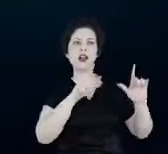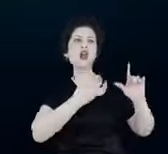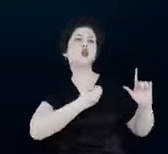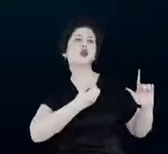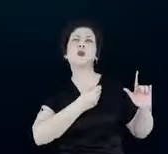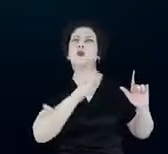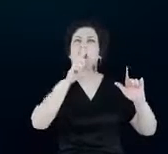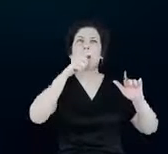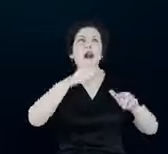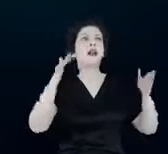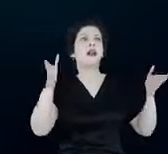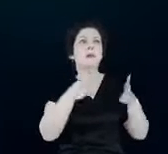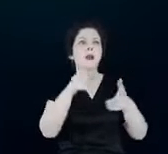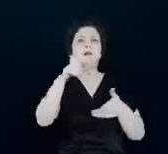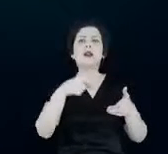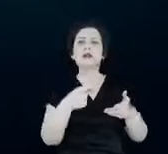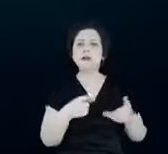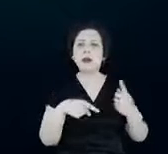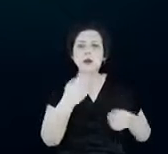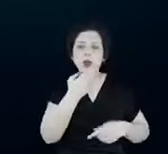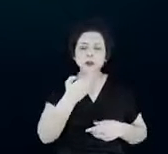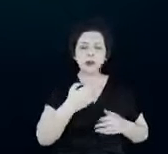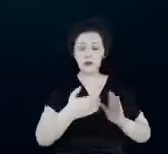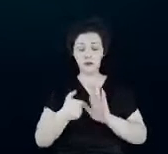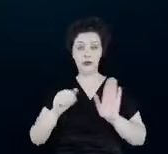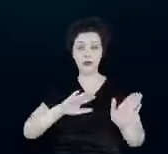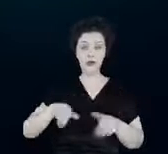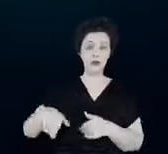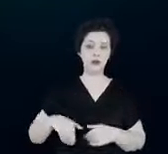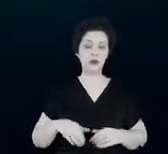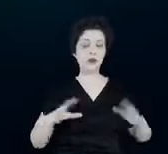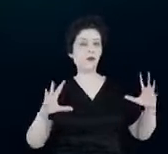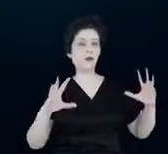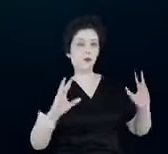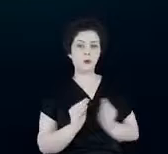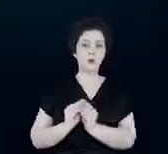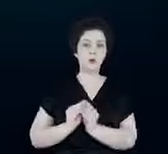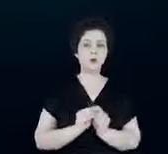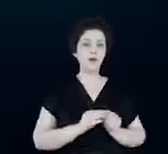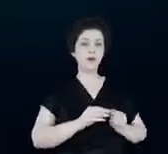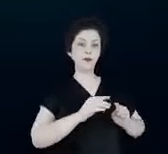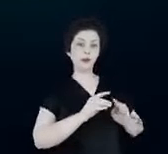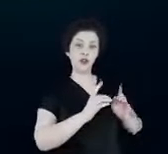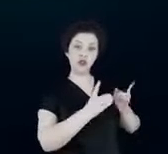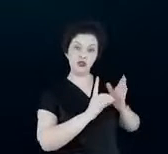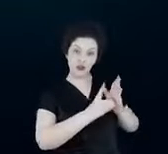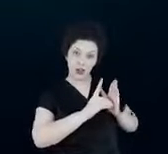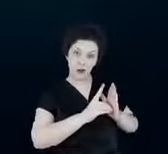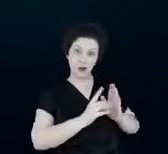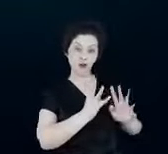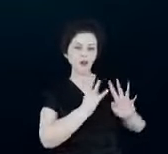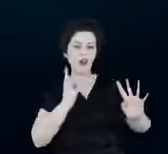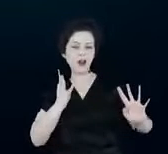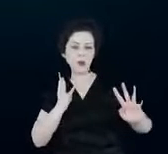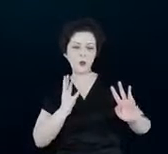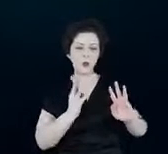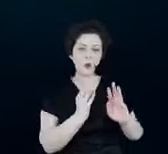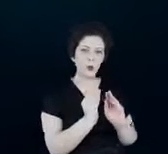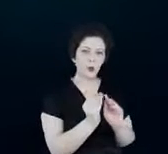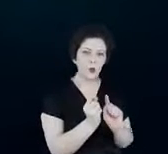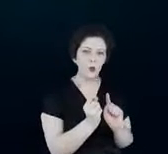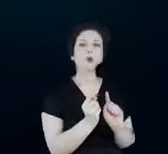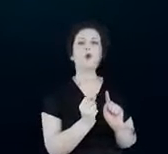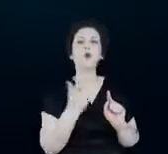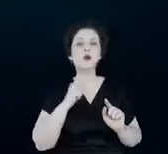você quer grande mais pequeno sobre mesmo eu consigo tirar isso é consigo de digitalizar para reduzir fila e com essa com esse totem ele